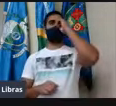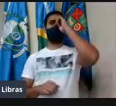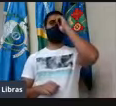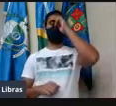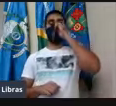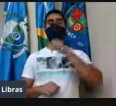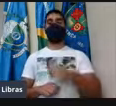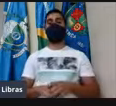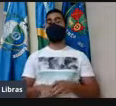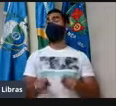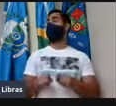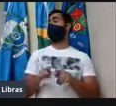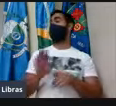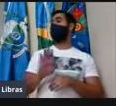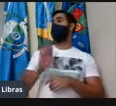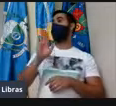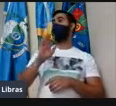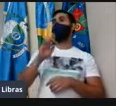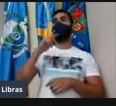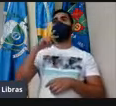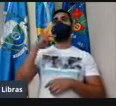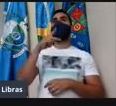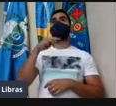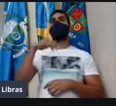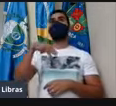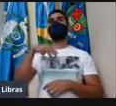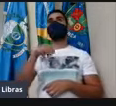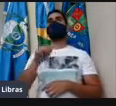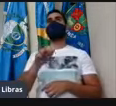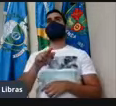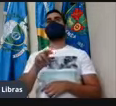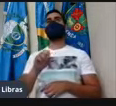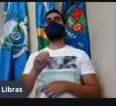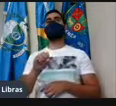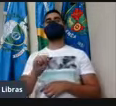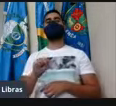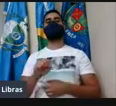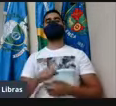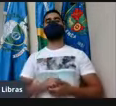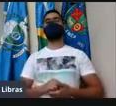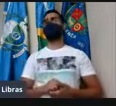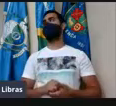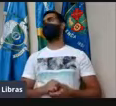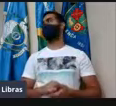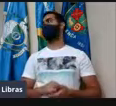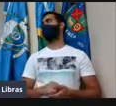se faça constar em ata a presença do vereador Marcos da Silva Marcos, Marquinhos da Saúde.